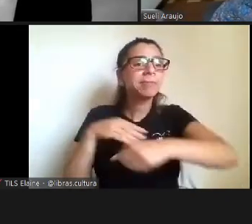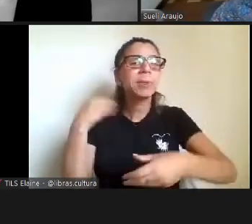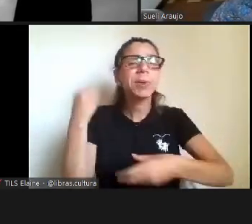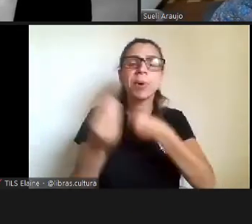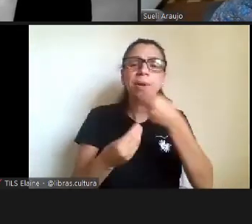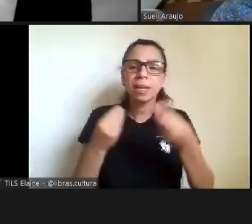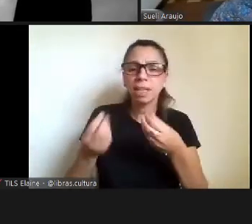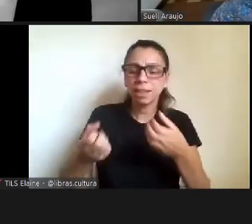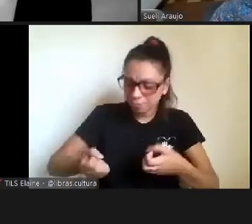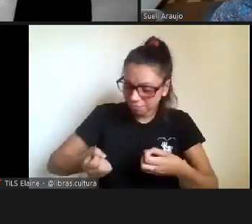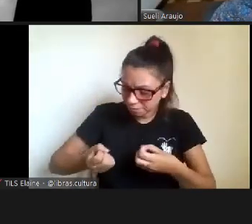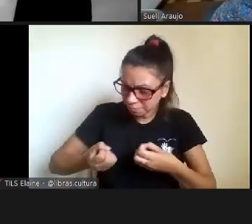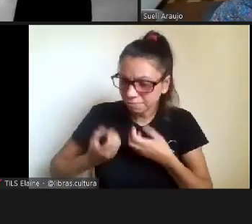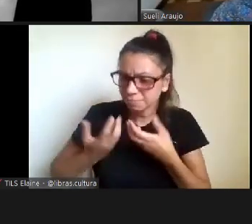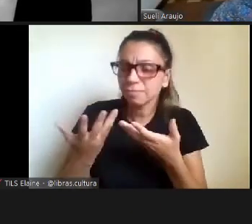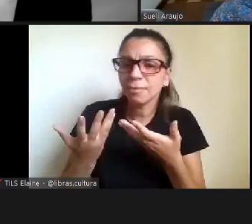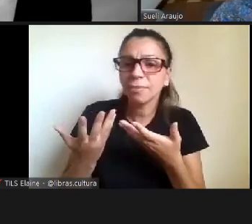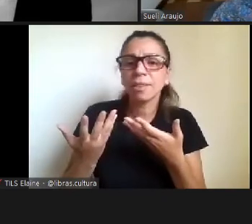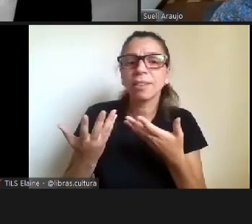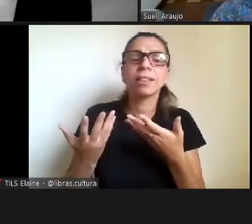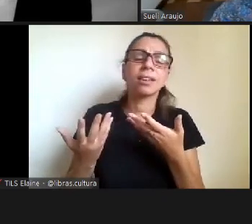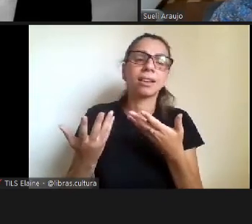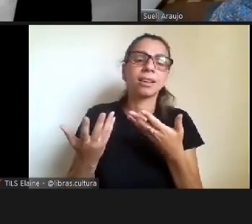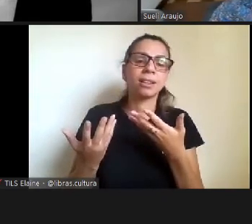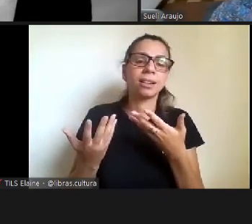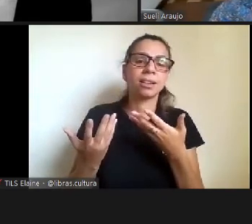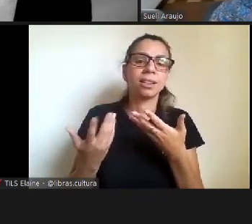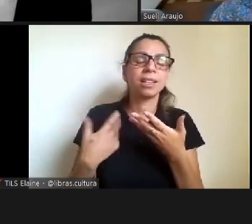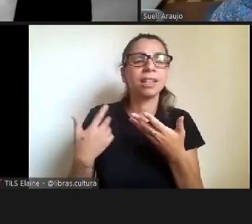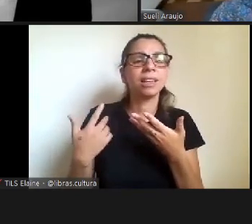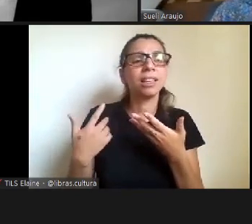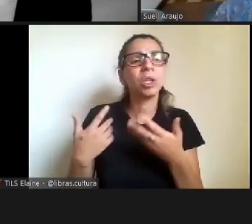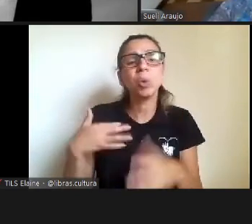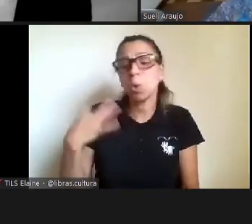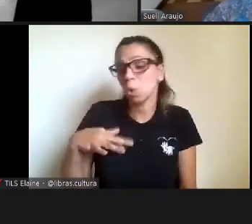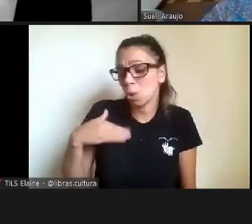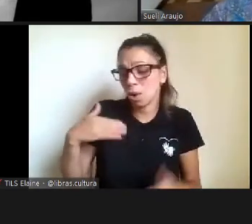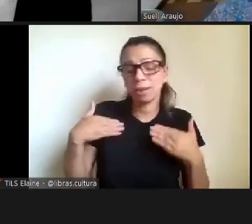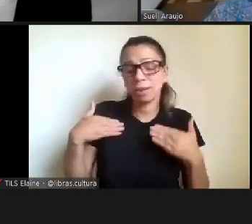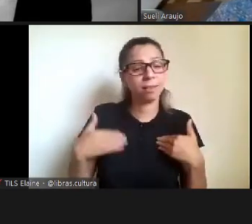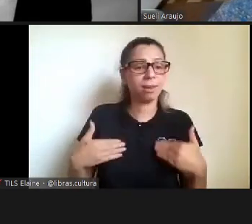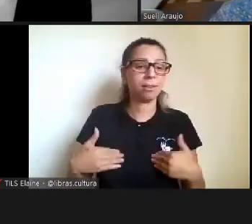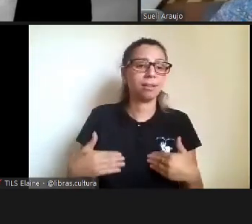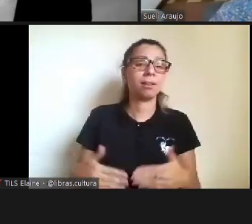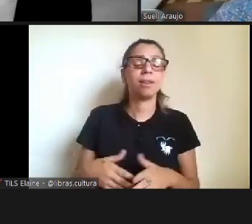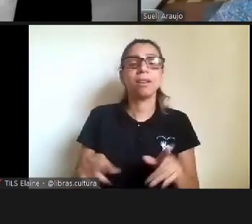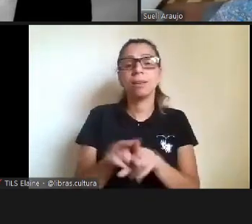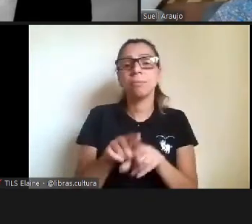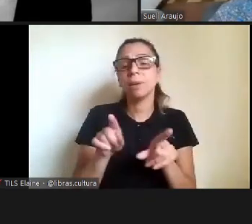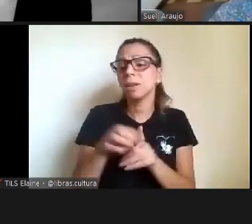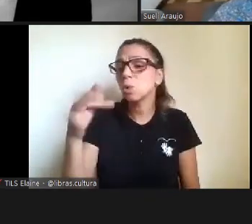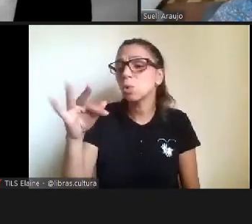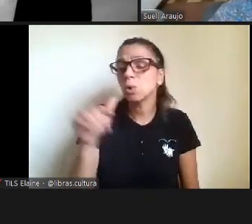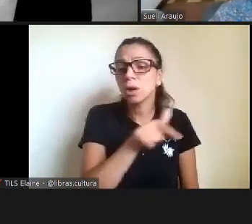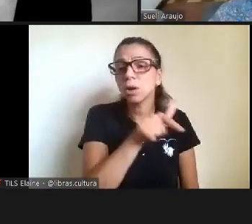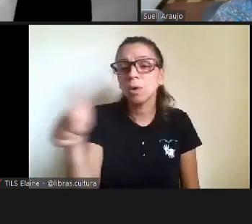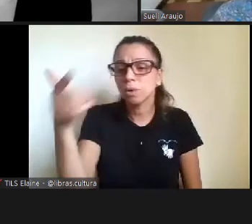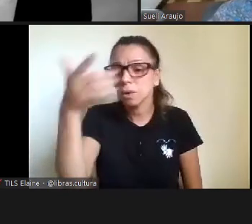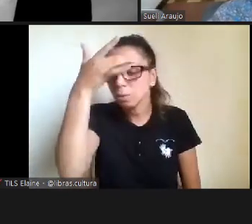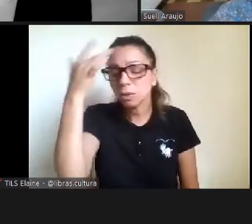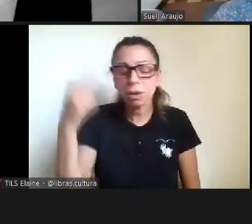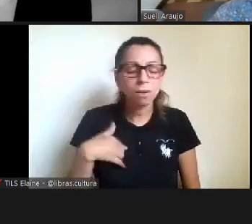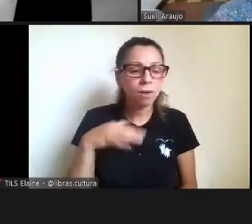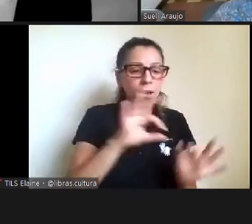também que não me ferisse mais, né, e que não ferisse as pessoas iguais a mim que vão assistir, que vão olhar